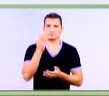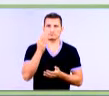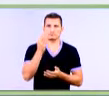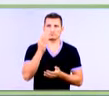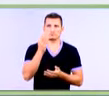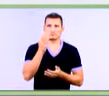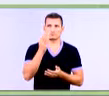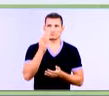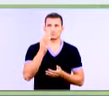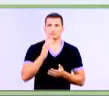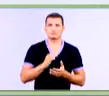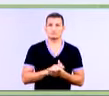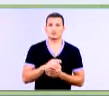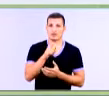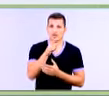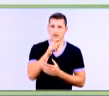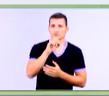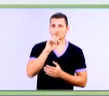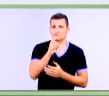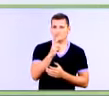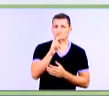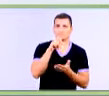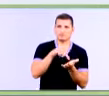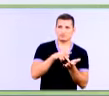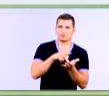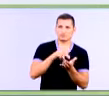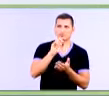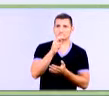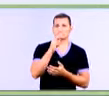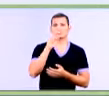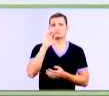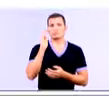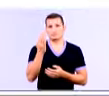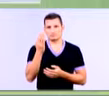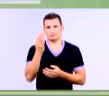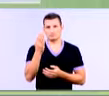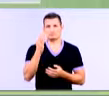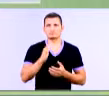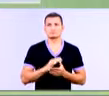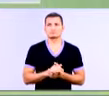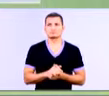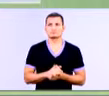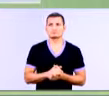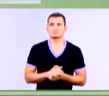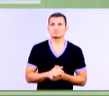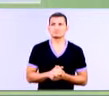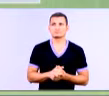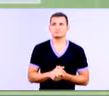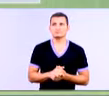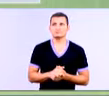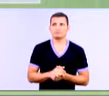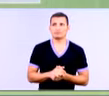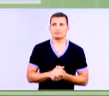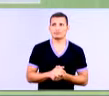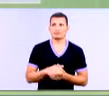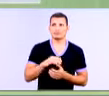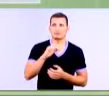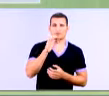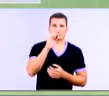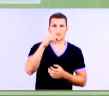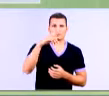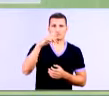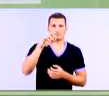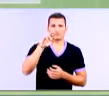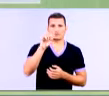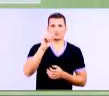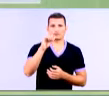ser verdadeiro ou vai ser falso. Essa é a grande sacada, tá, gente? Já os operadores lógicos,